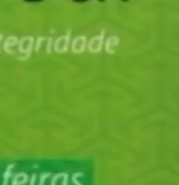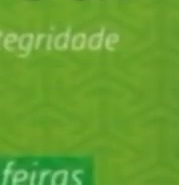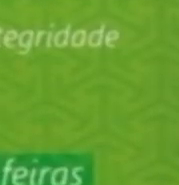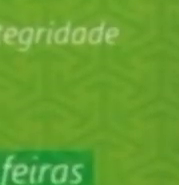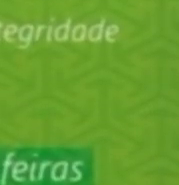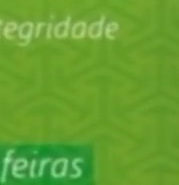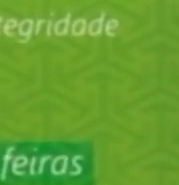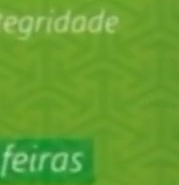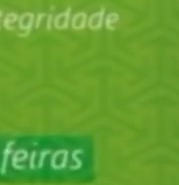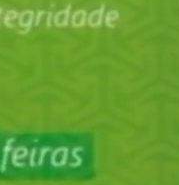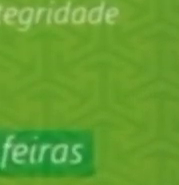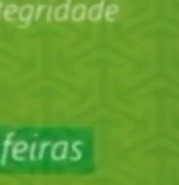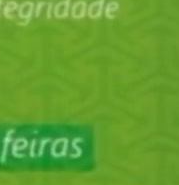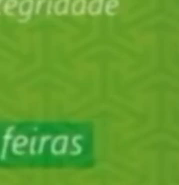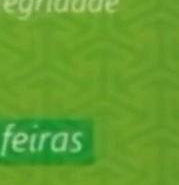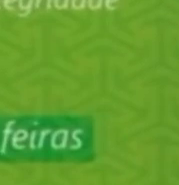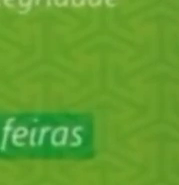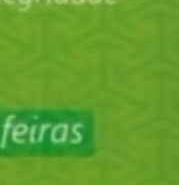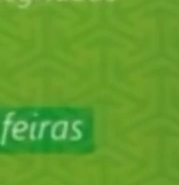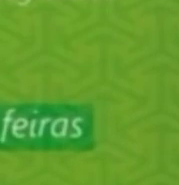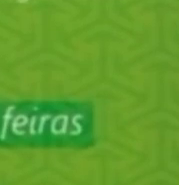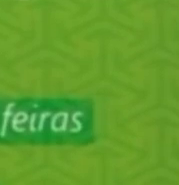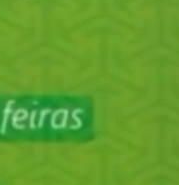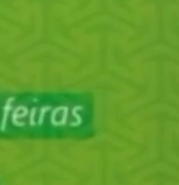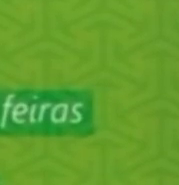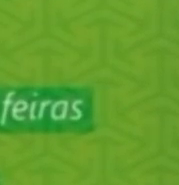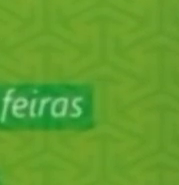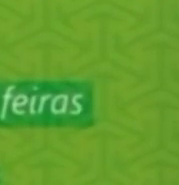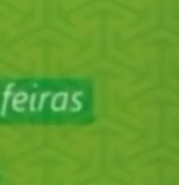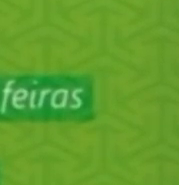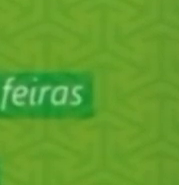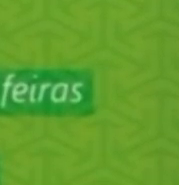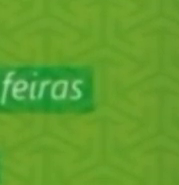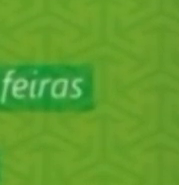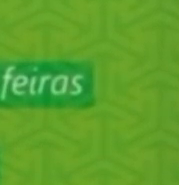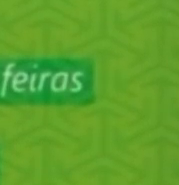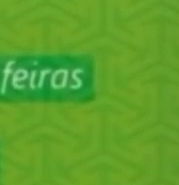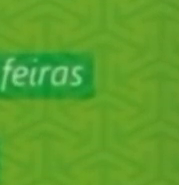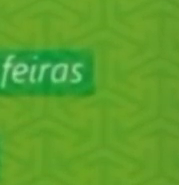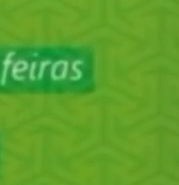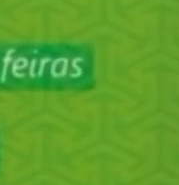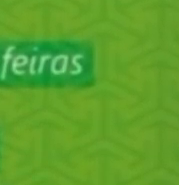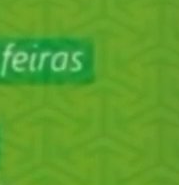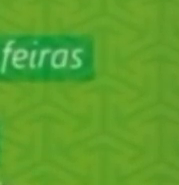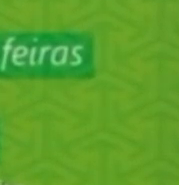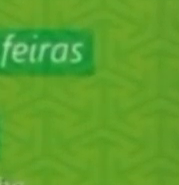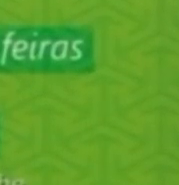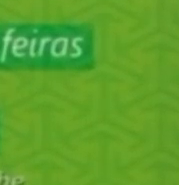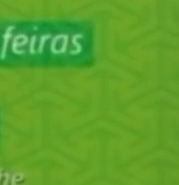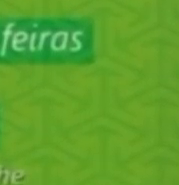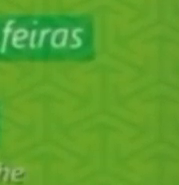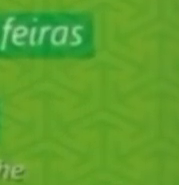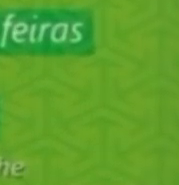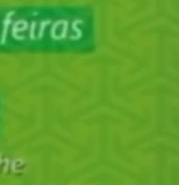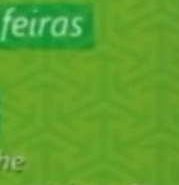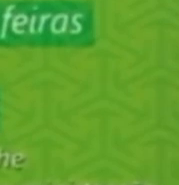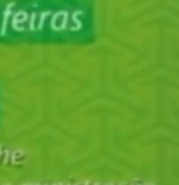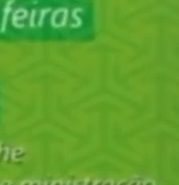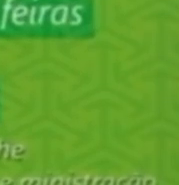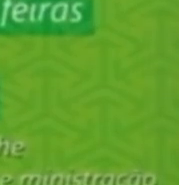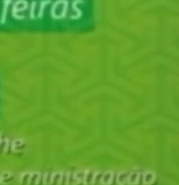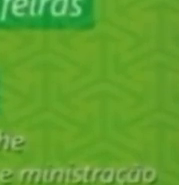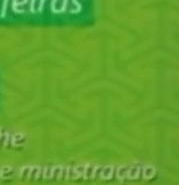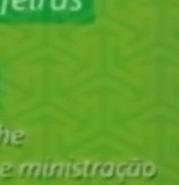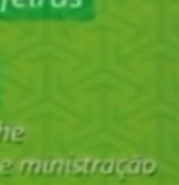Ministério de Homens retorna no dia 15 de janeiro com as suas atividades. Fique atento para as novidades de 2013. Holy